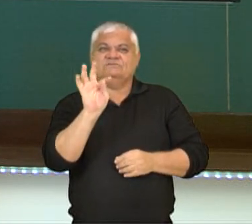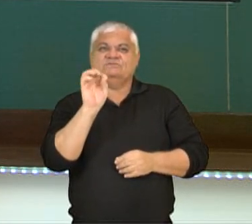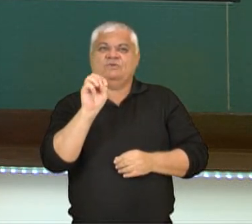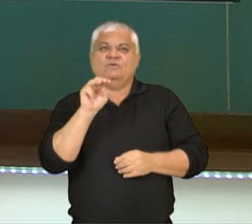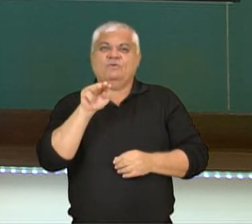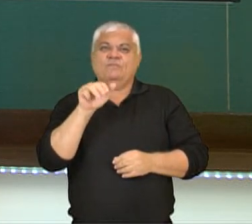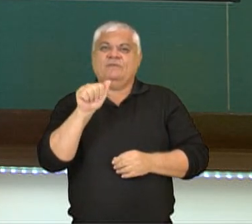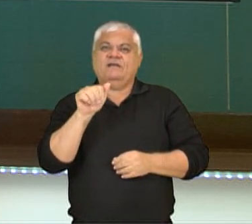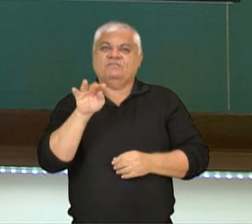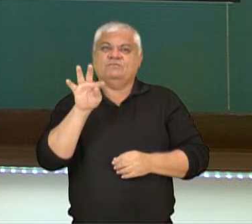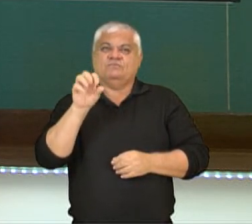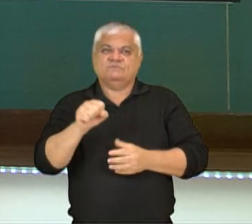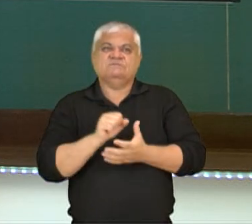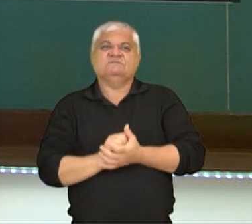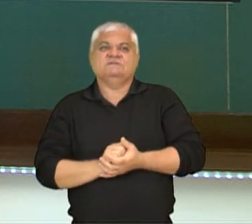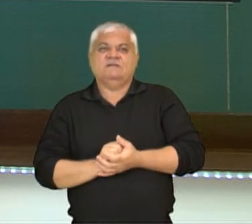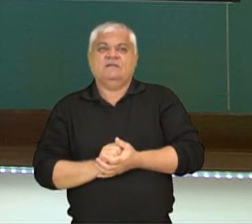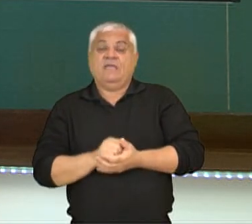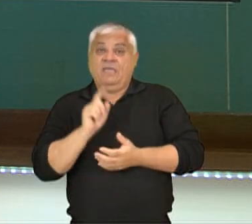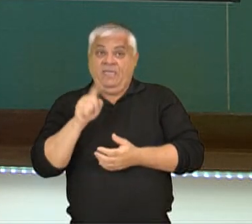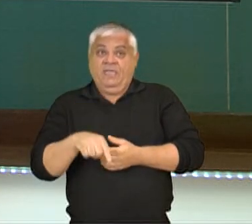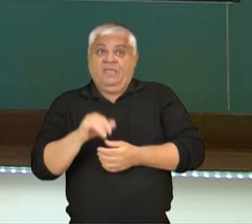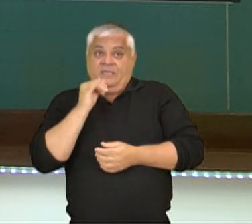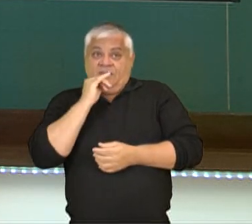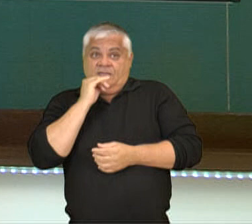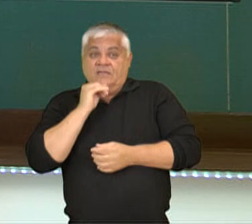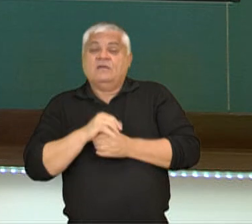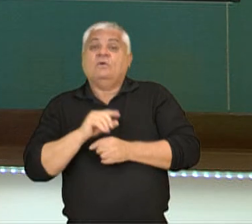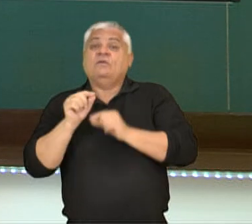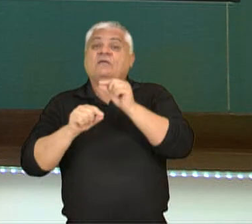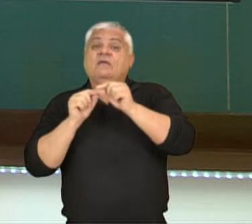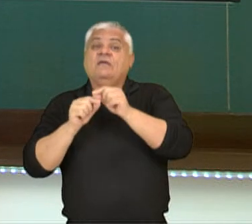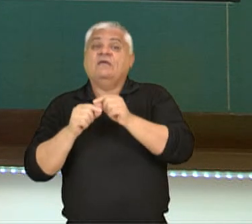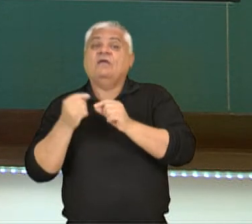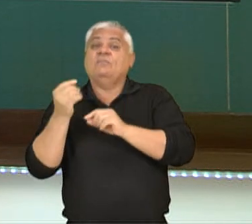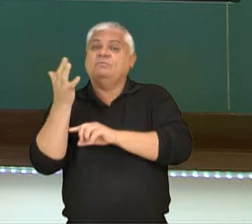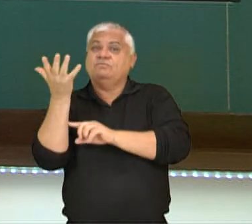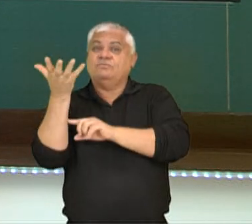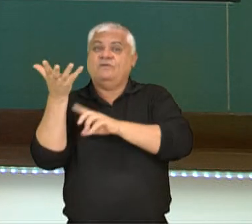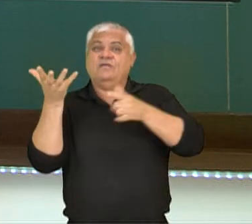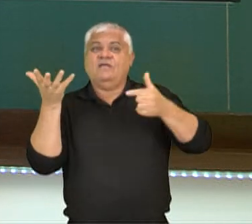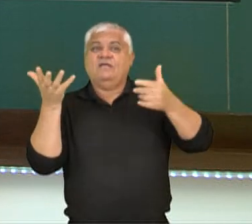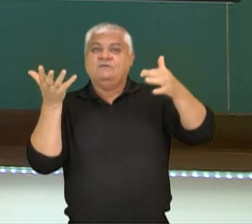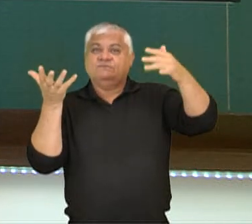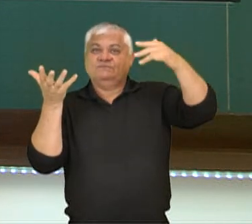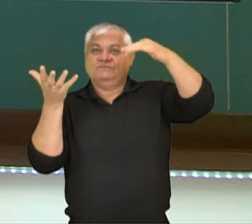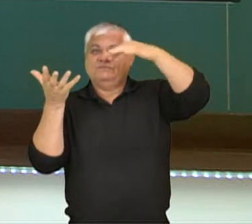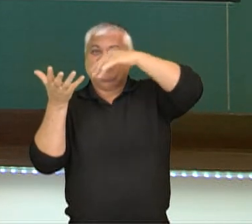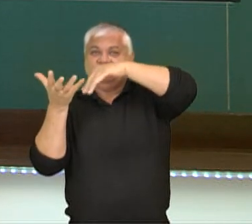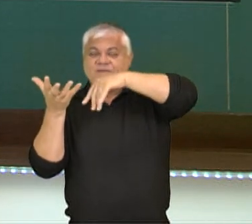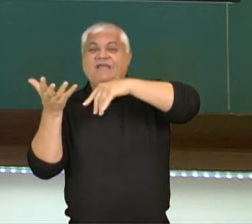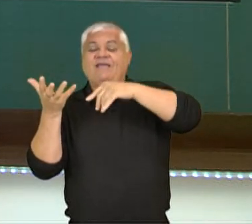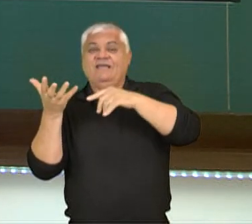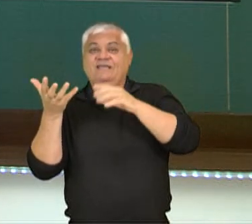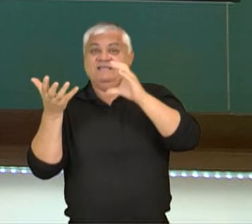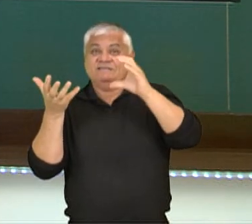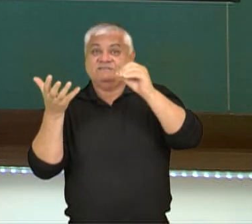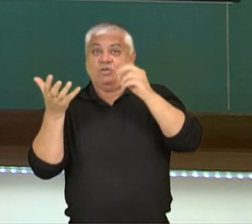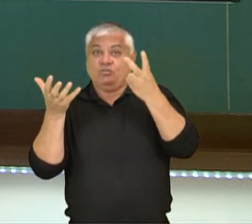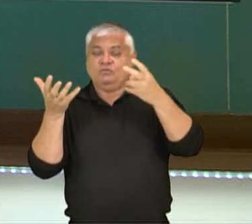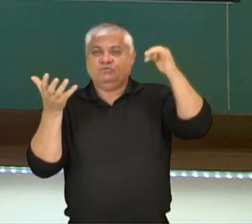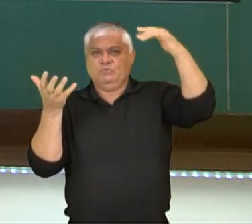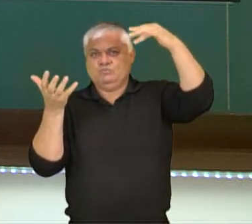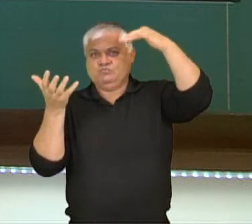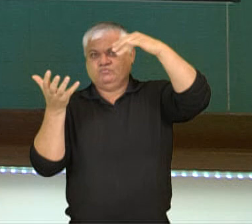Esse daqui, né? Um estômato aberto que está mostrando para nós a entrada do CO2 que depois vai ser transformado,